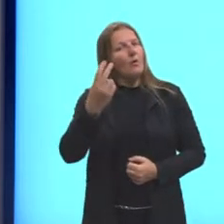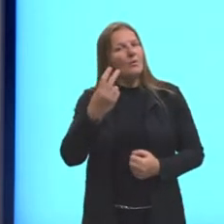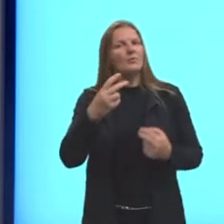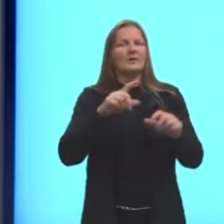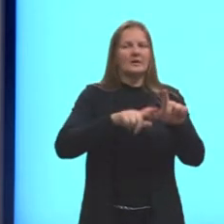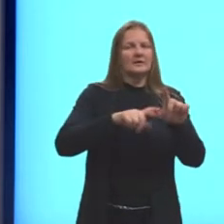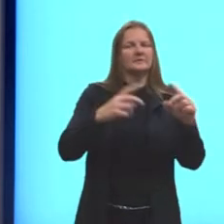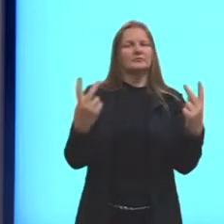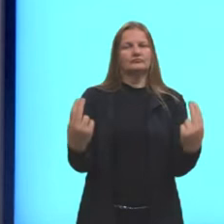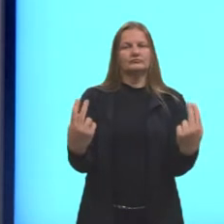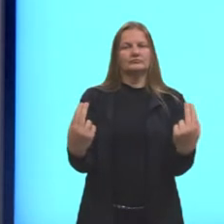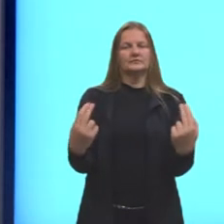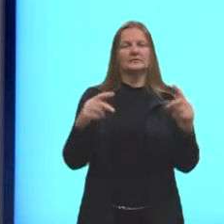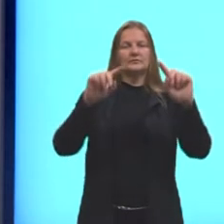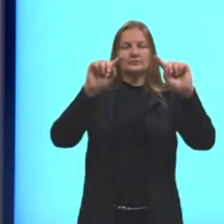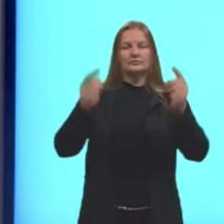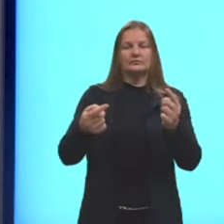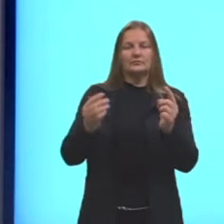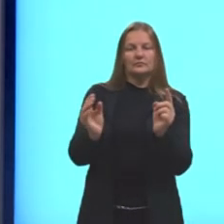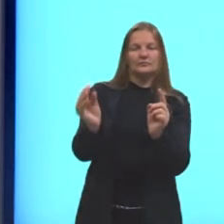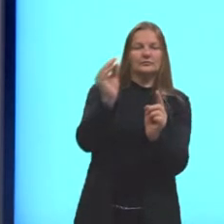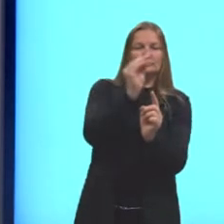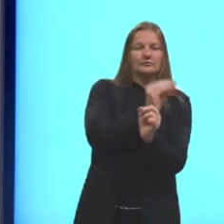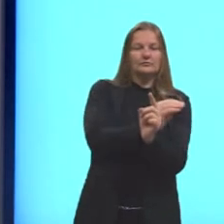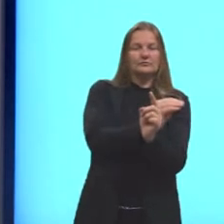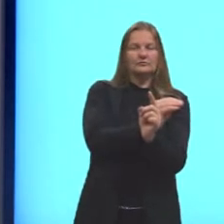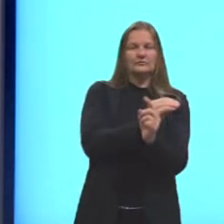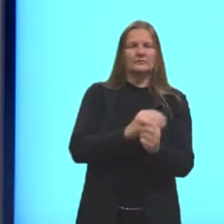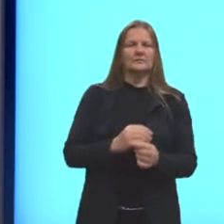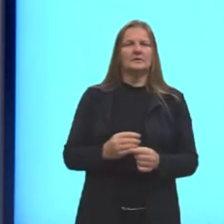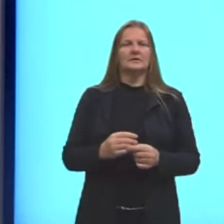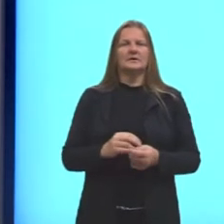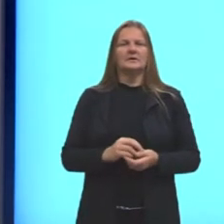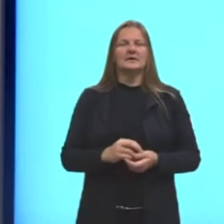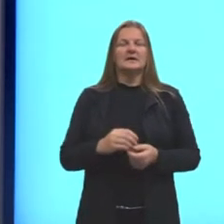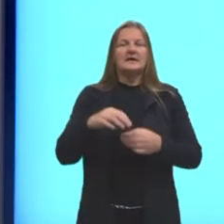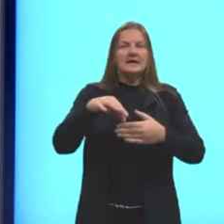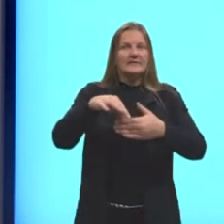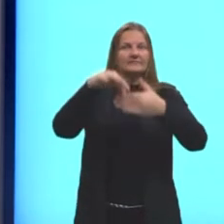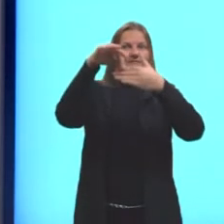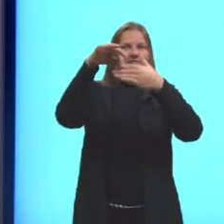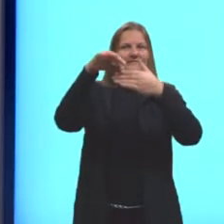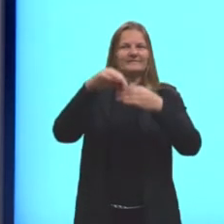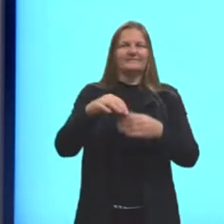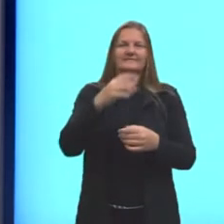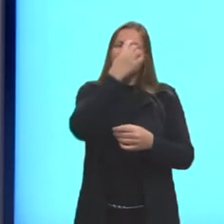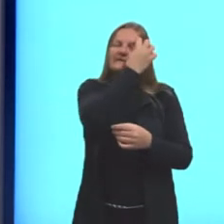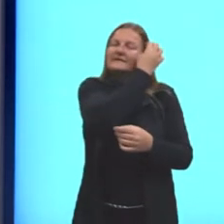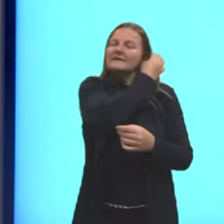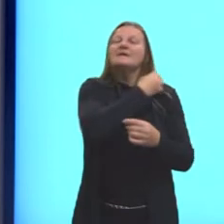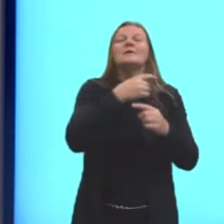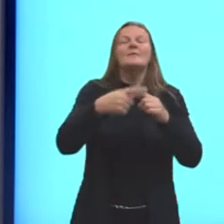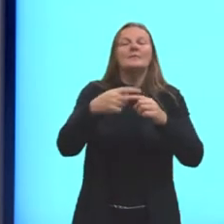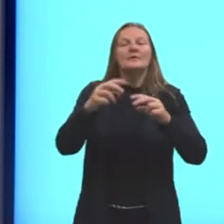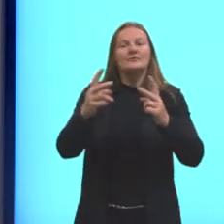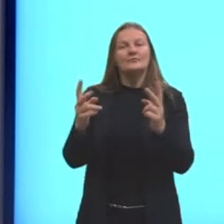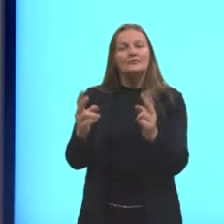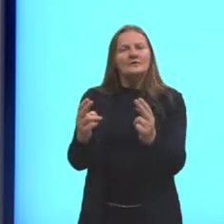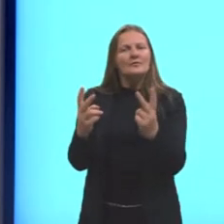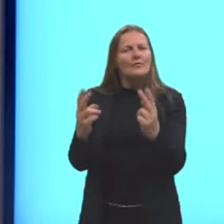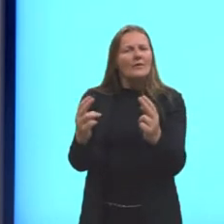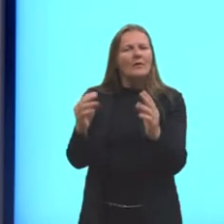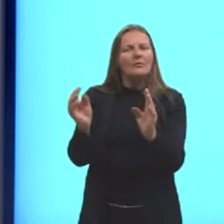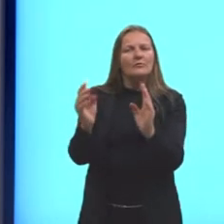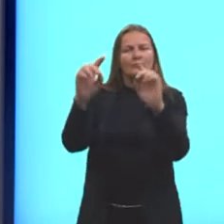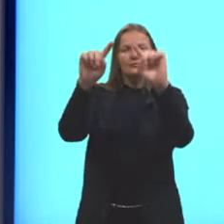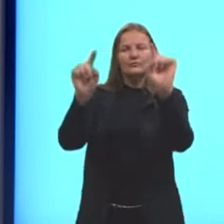na frente dos parênteses a gente chama esse processo de colocar em evidência tudo o que é comum nós colocamos